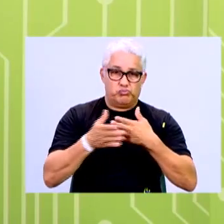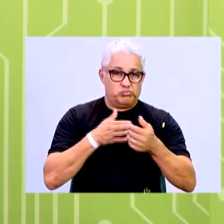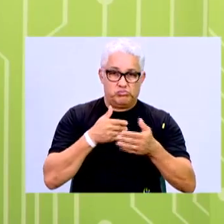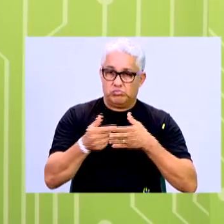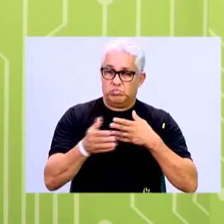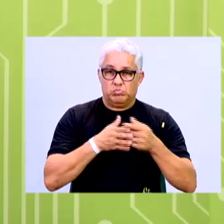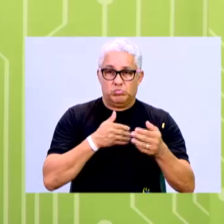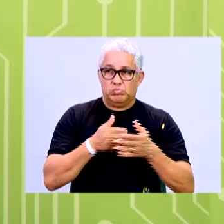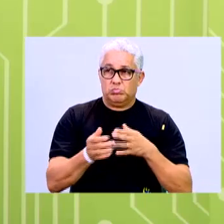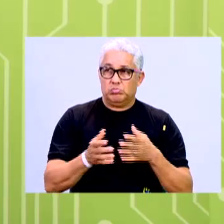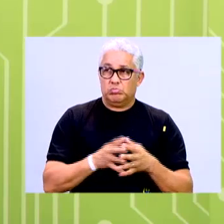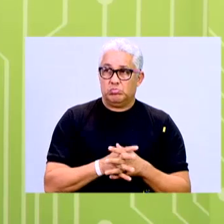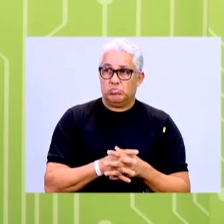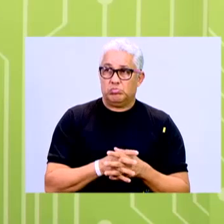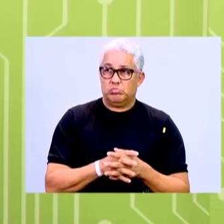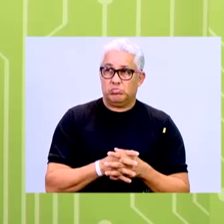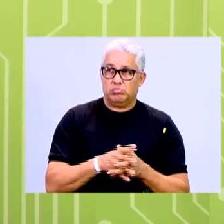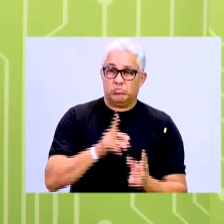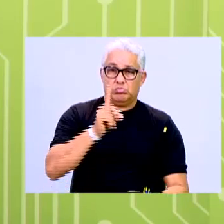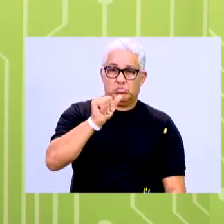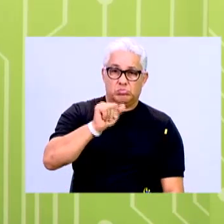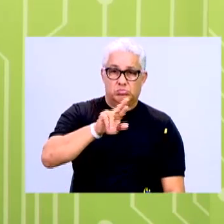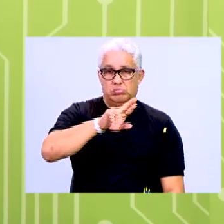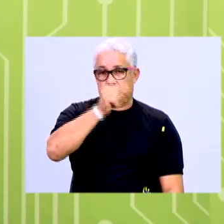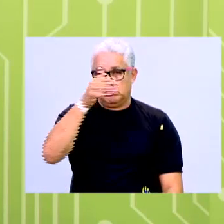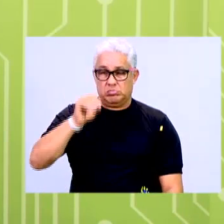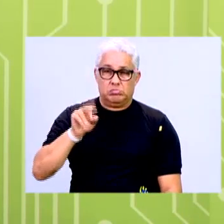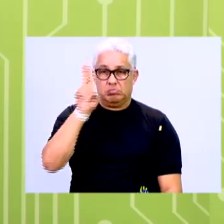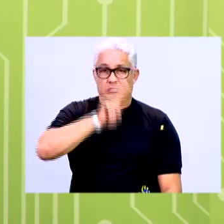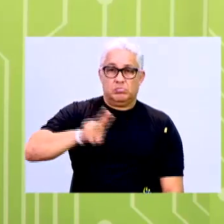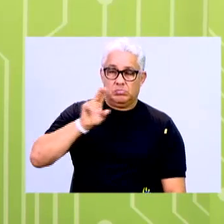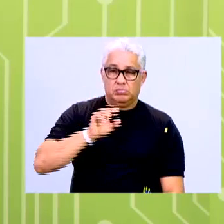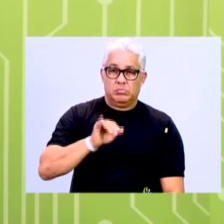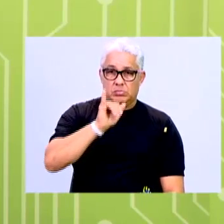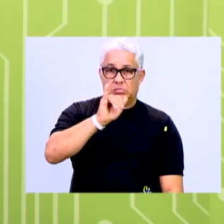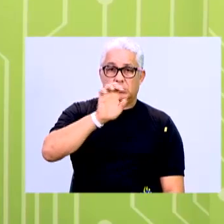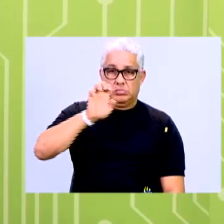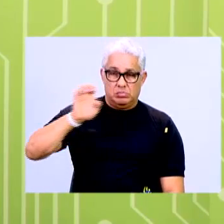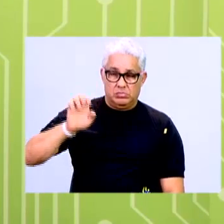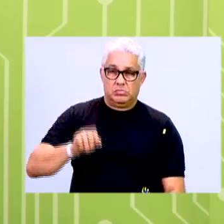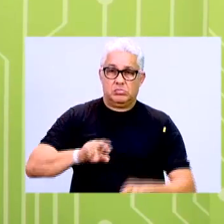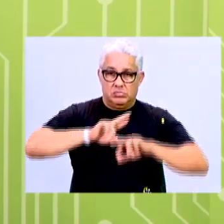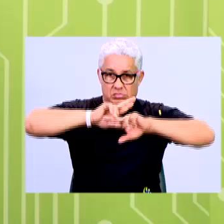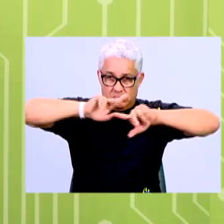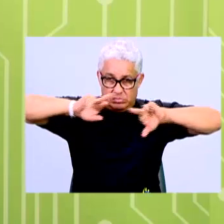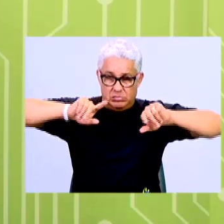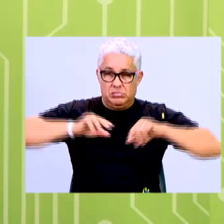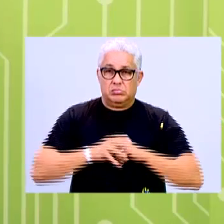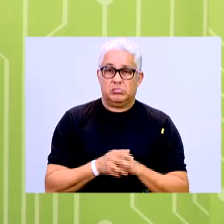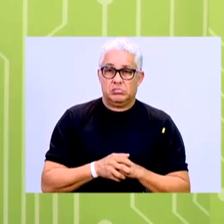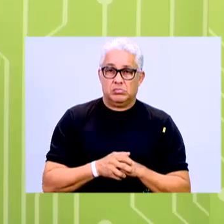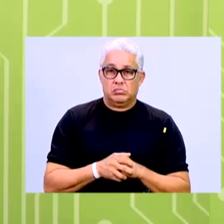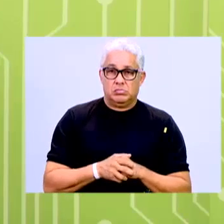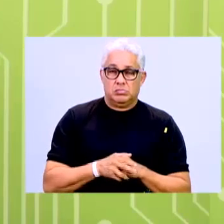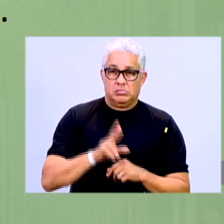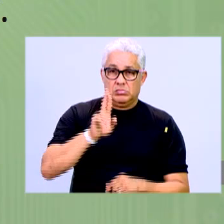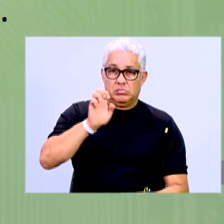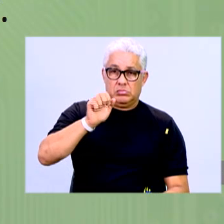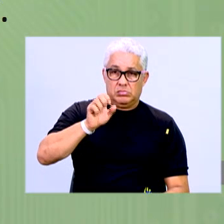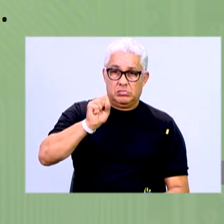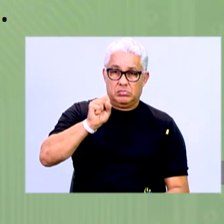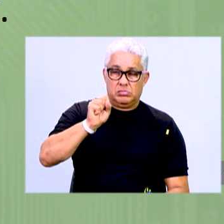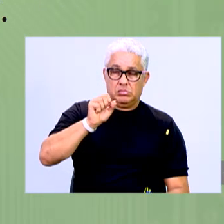os padrões de desenvolvimento, os padrões utilizados pelas engenharias, tanto elétrica quanto eletrônica. Um requisito de